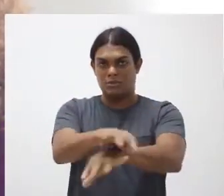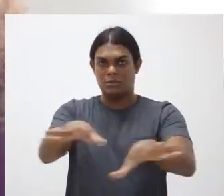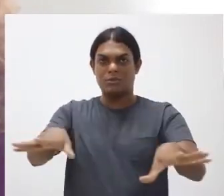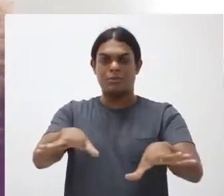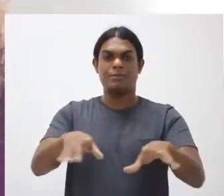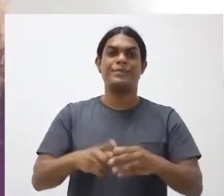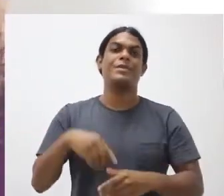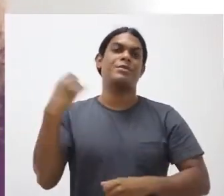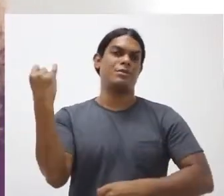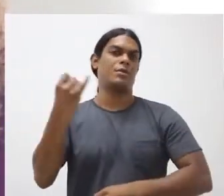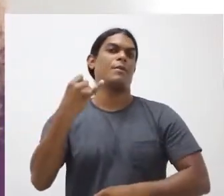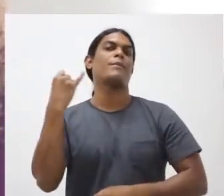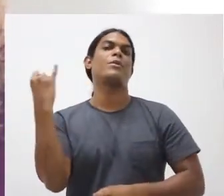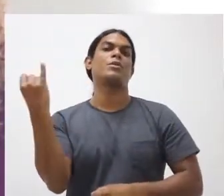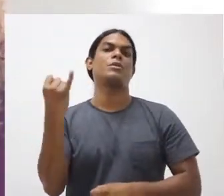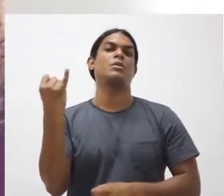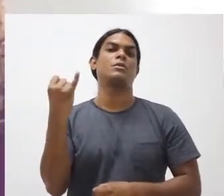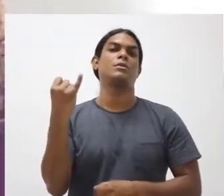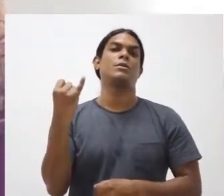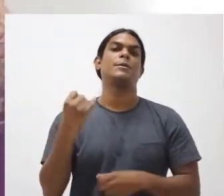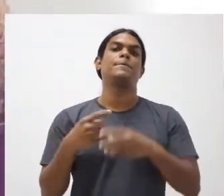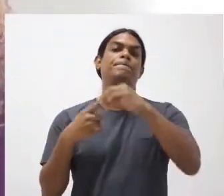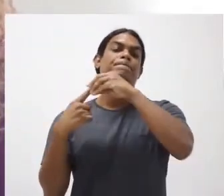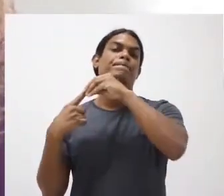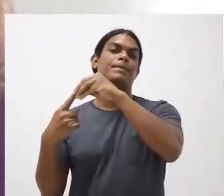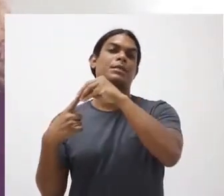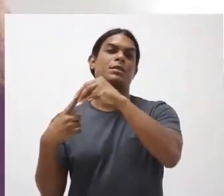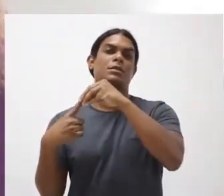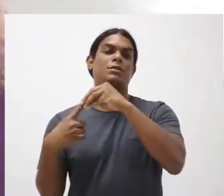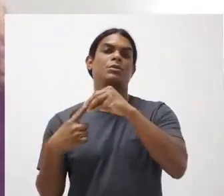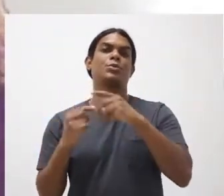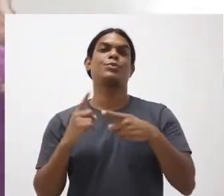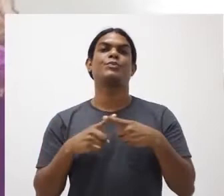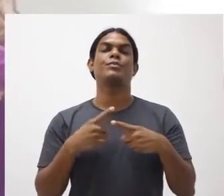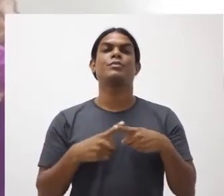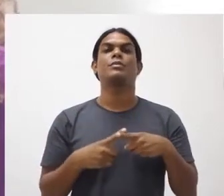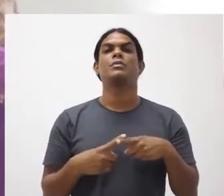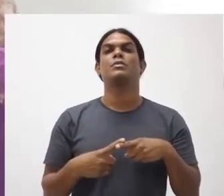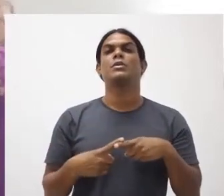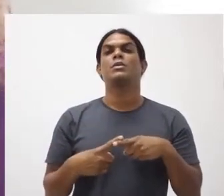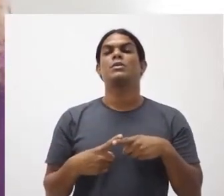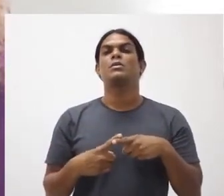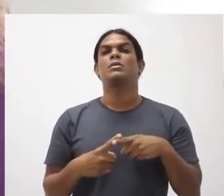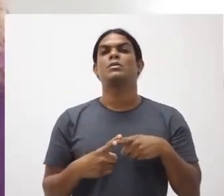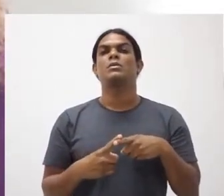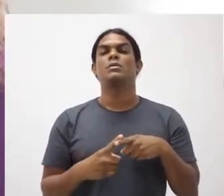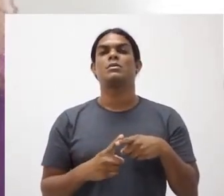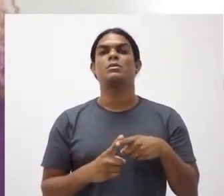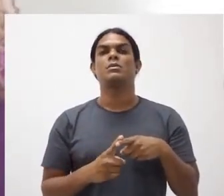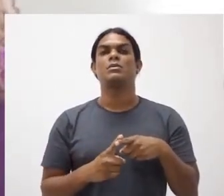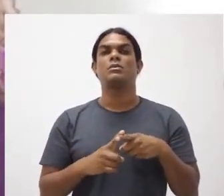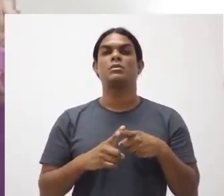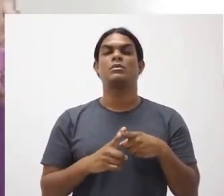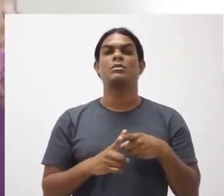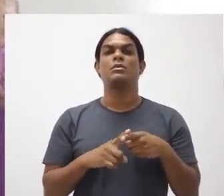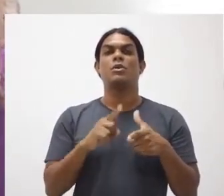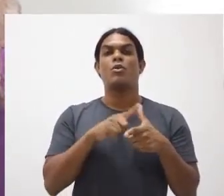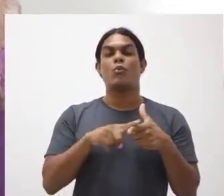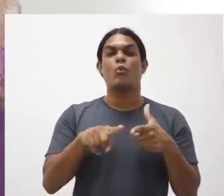tem se tornado muito gritante, principalmente por conta de um fato que é conhecido de todos nós.